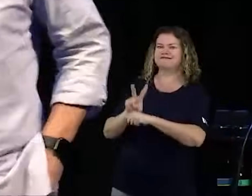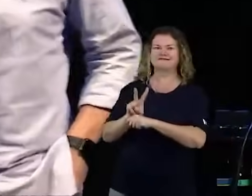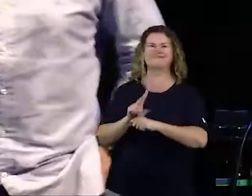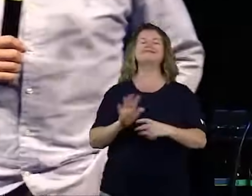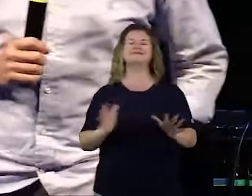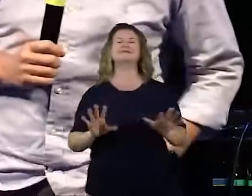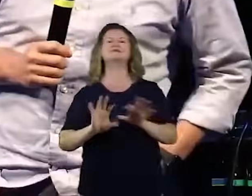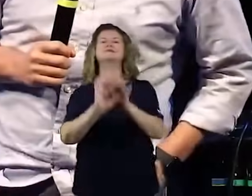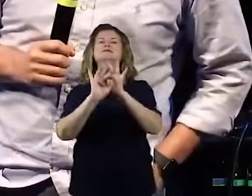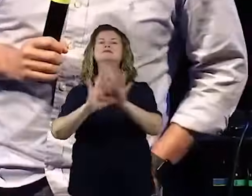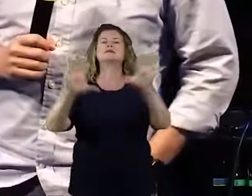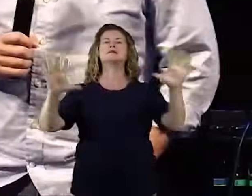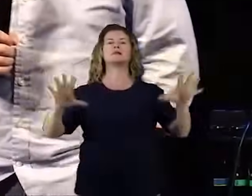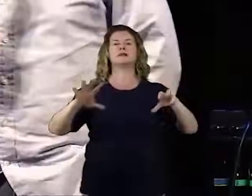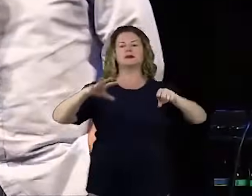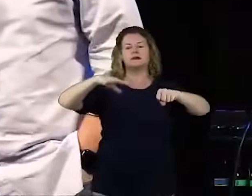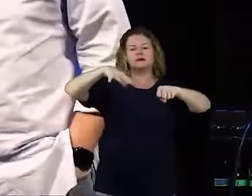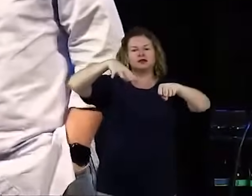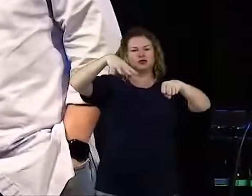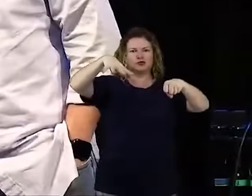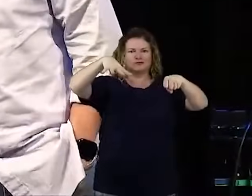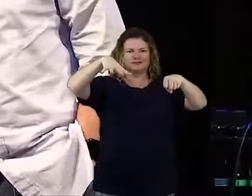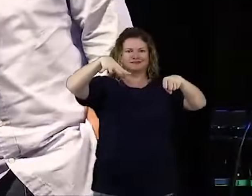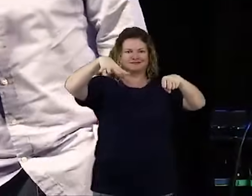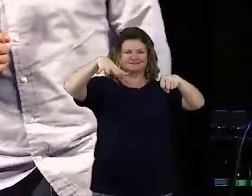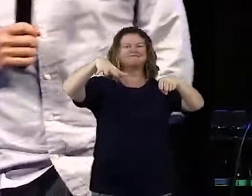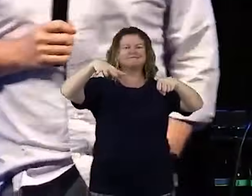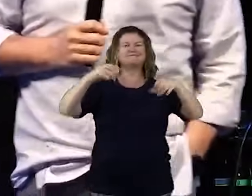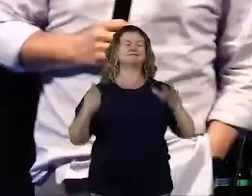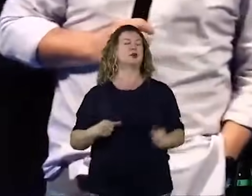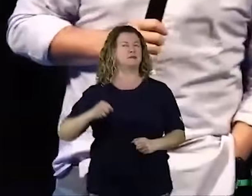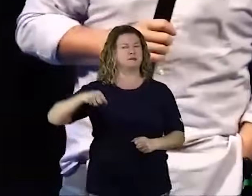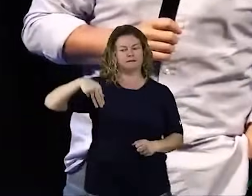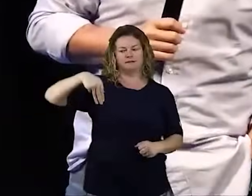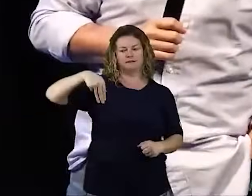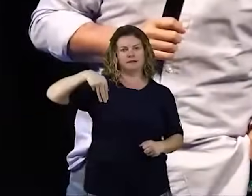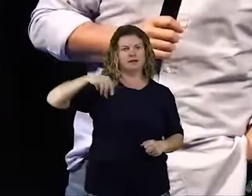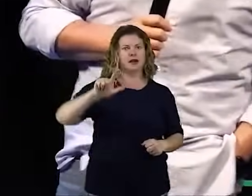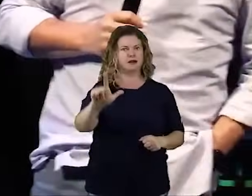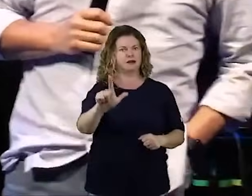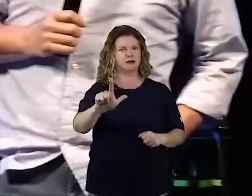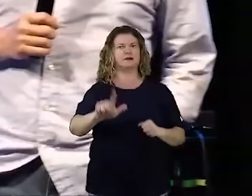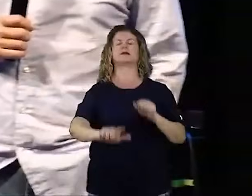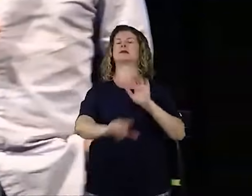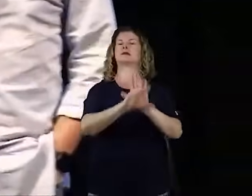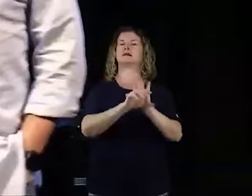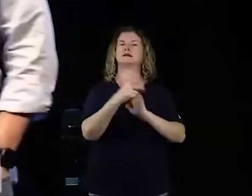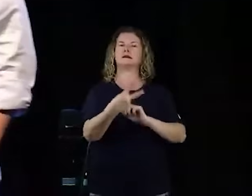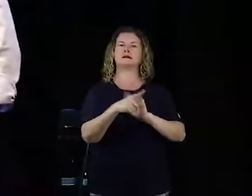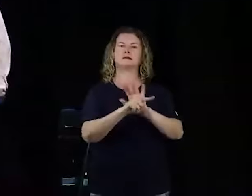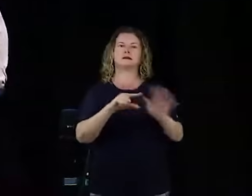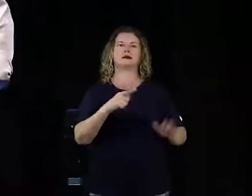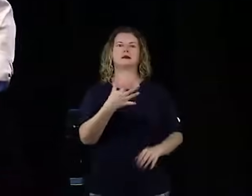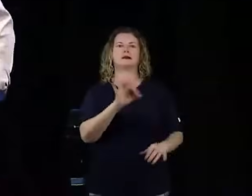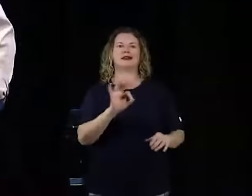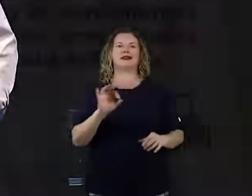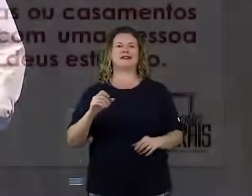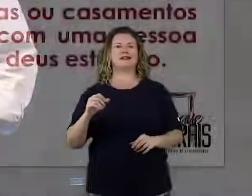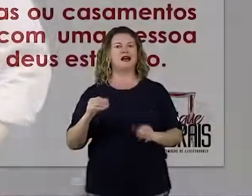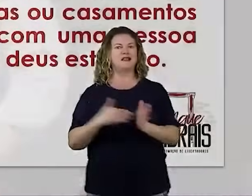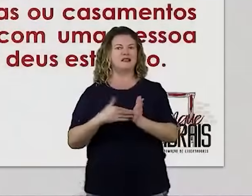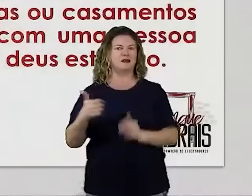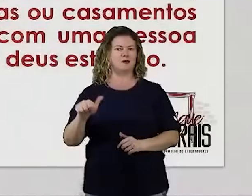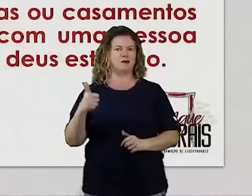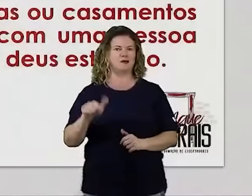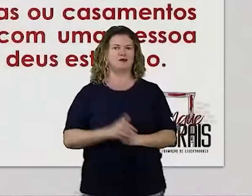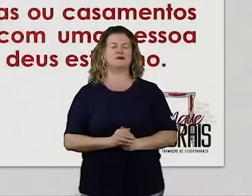em julgo desigual ias Capítulo 2 do verso 10 ao verso 11 Judá profanou o